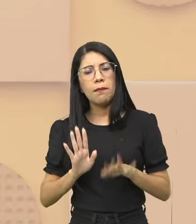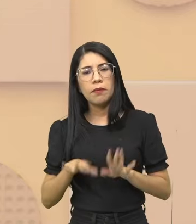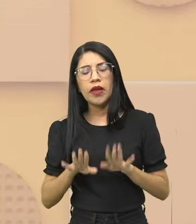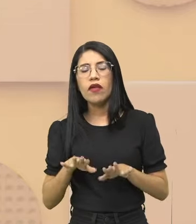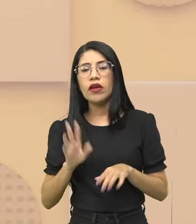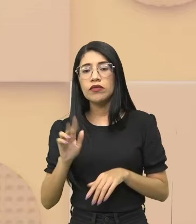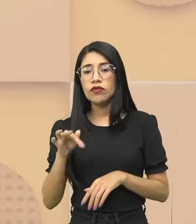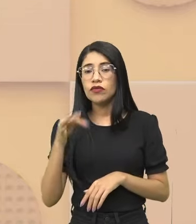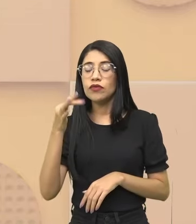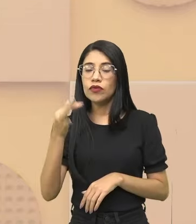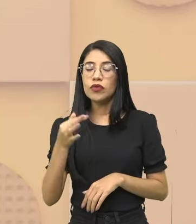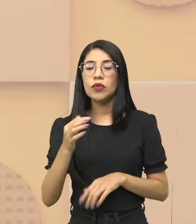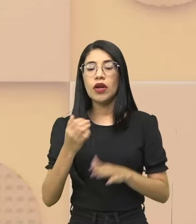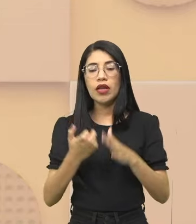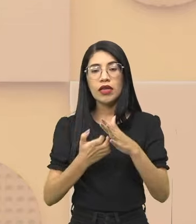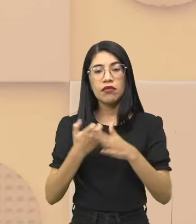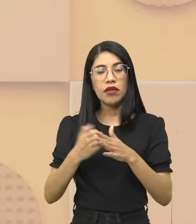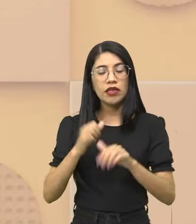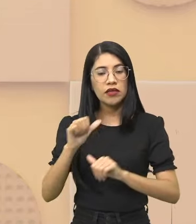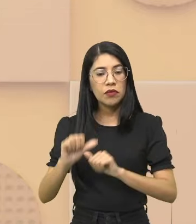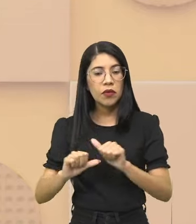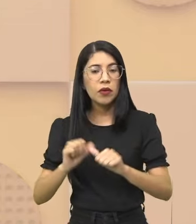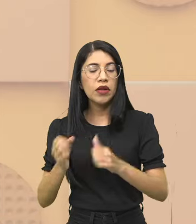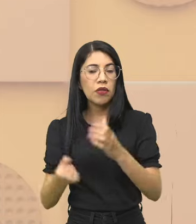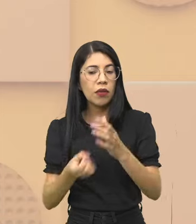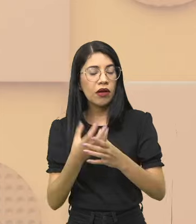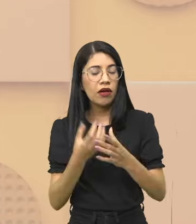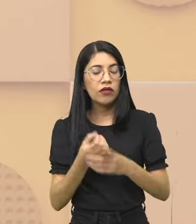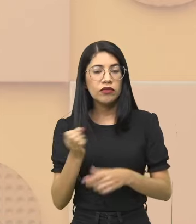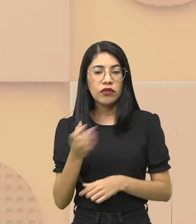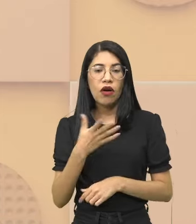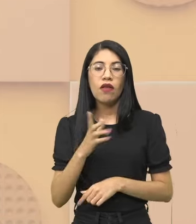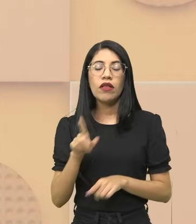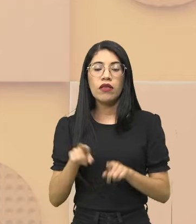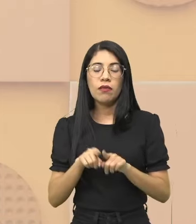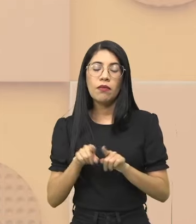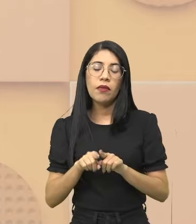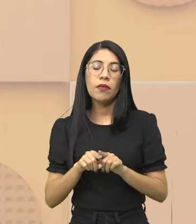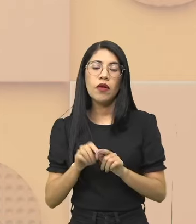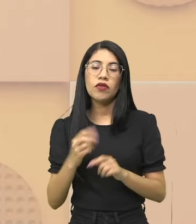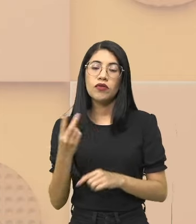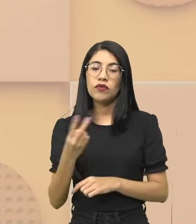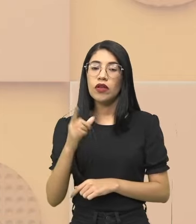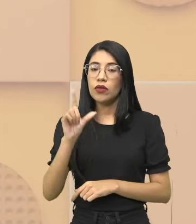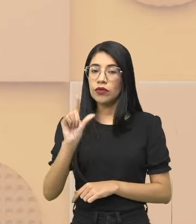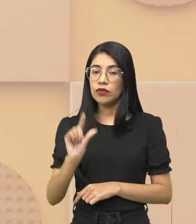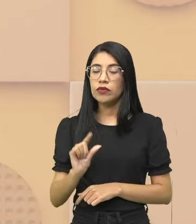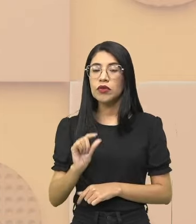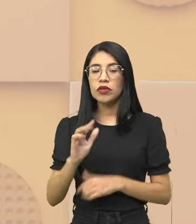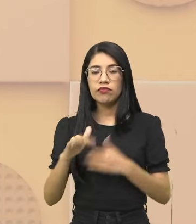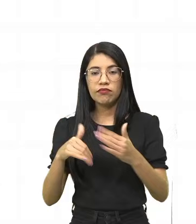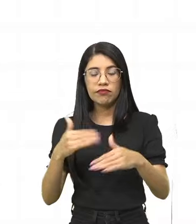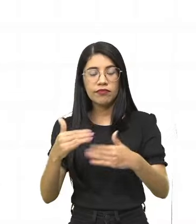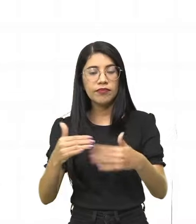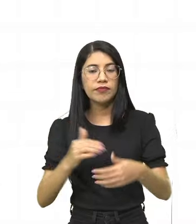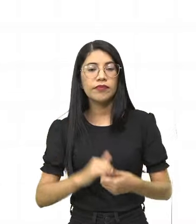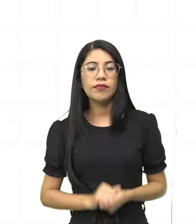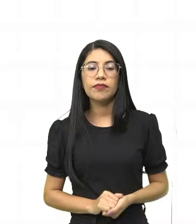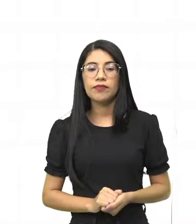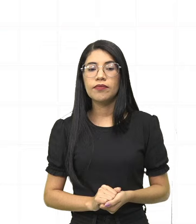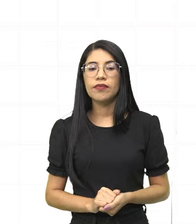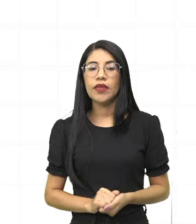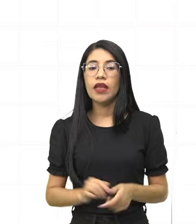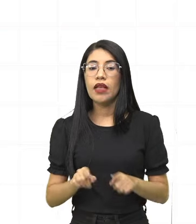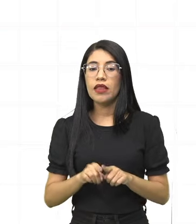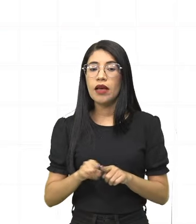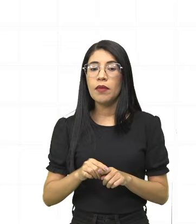às empresas que vão surgindo, talvez esses custos, eles diminuem daqui um tempo. Temos também